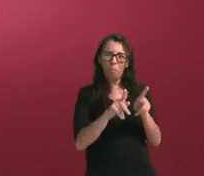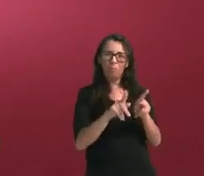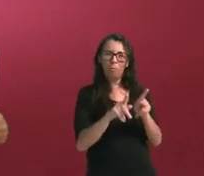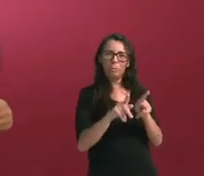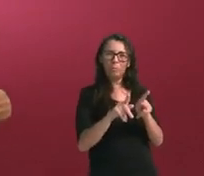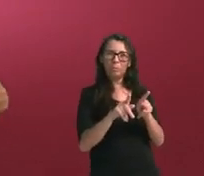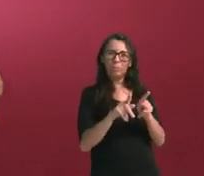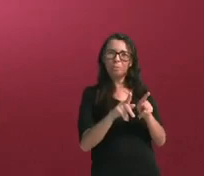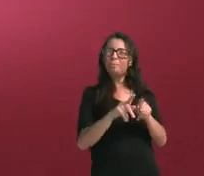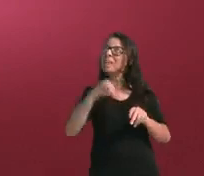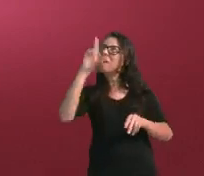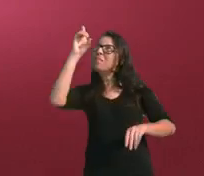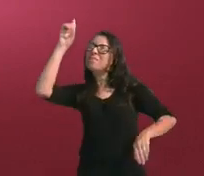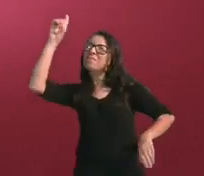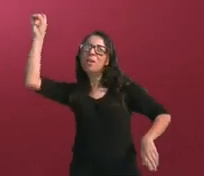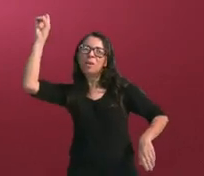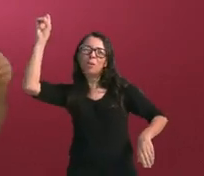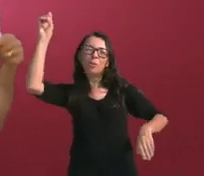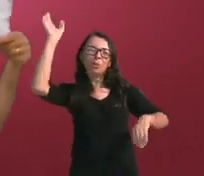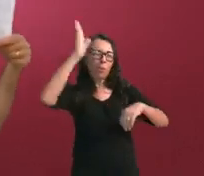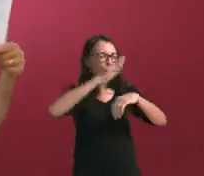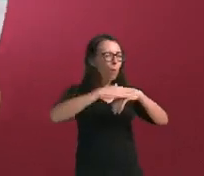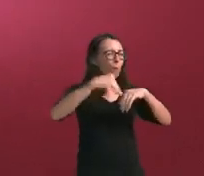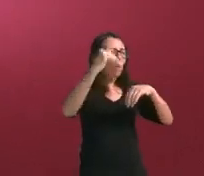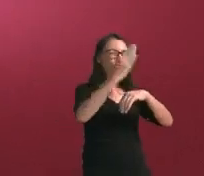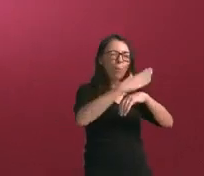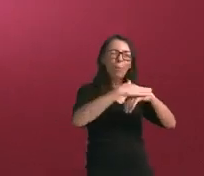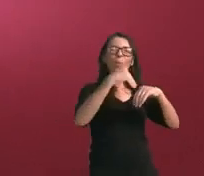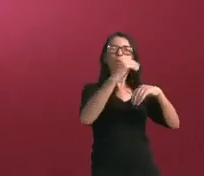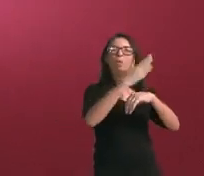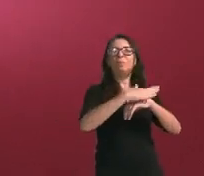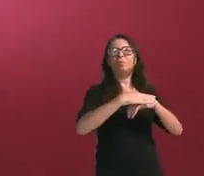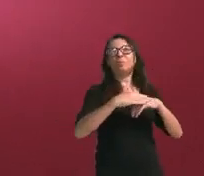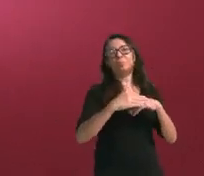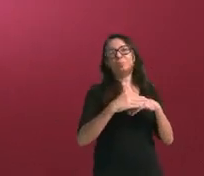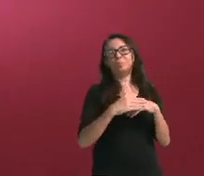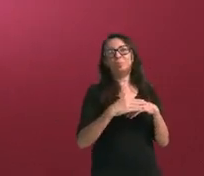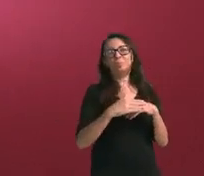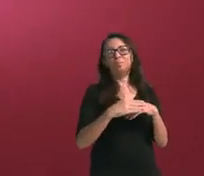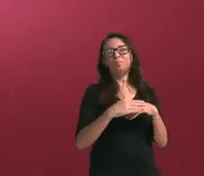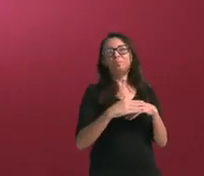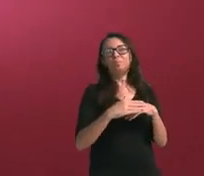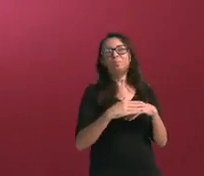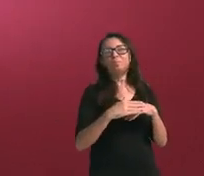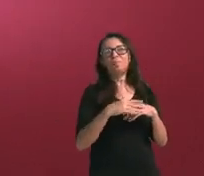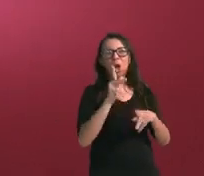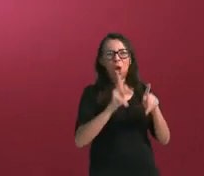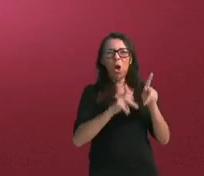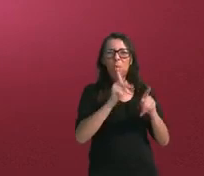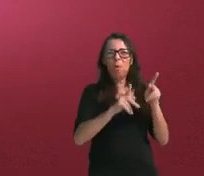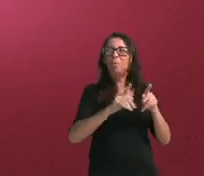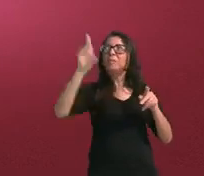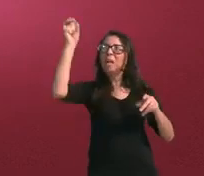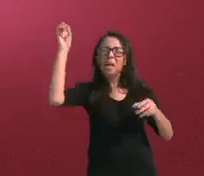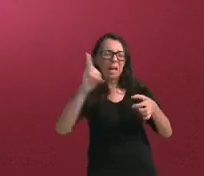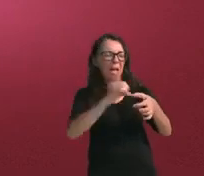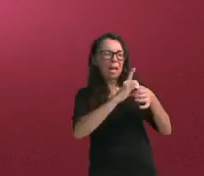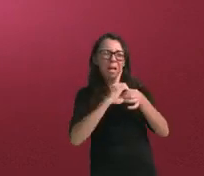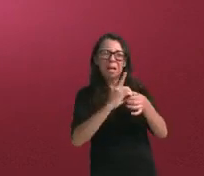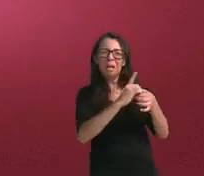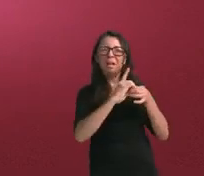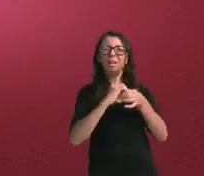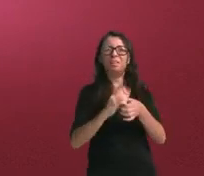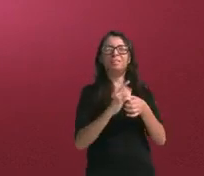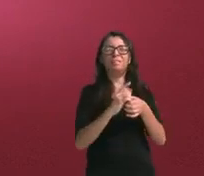experimentado com uma relação mais íntima com o Senhor, o Criador. Isso que acontece, esse é o propósito de Deus para nossas